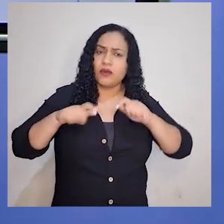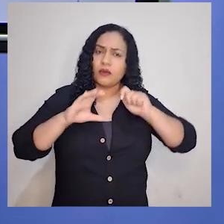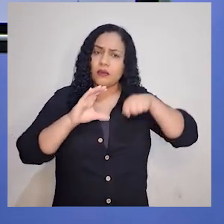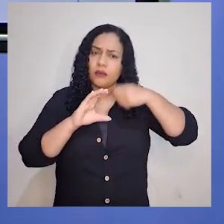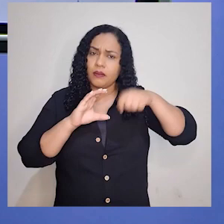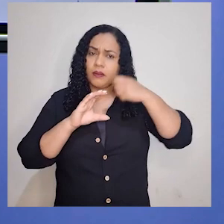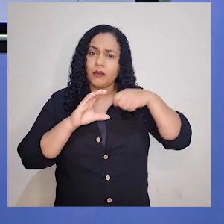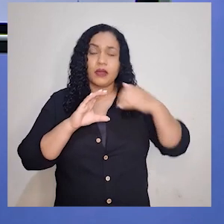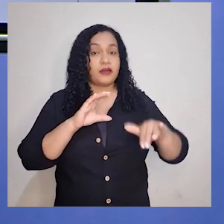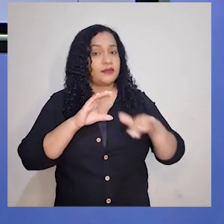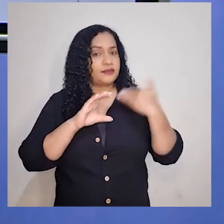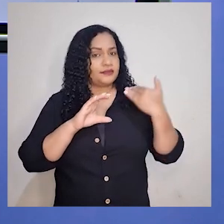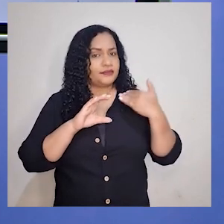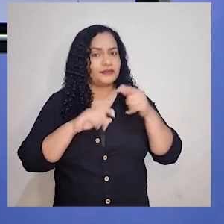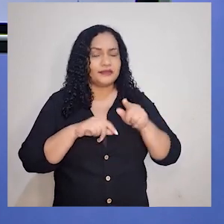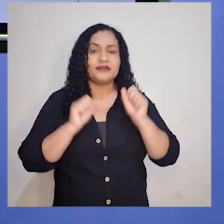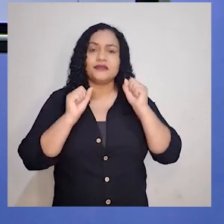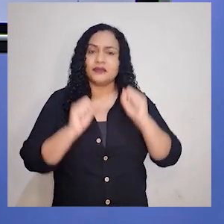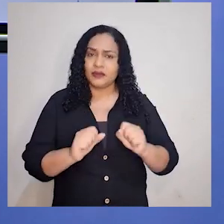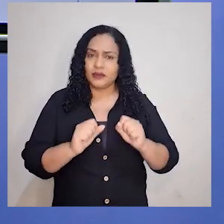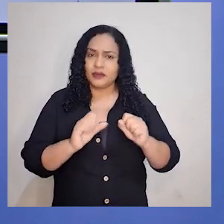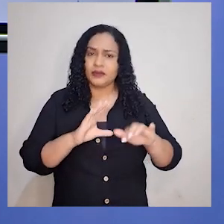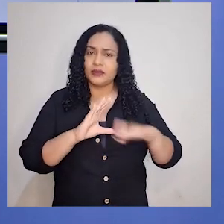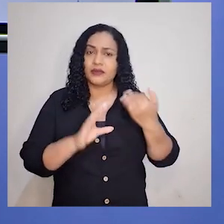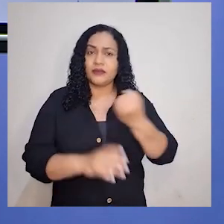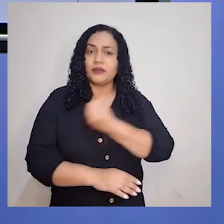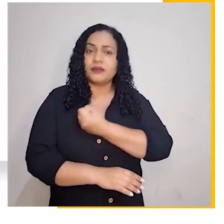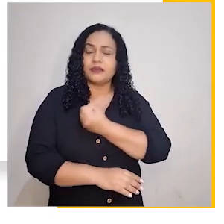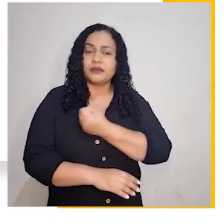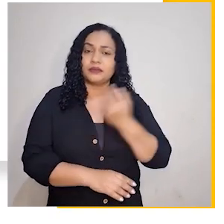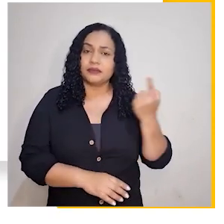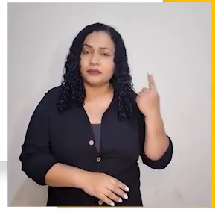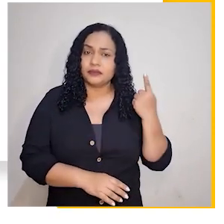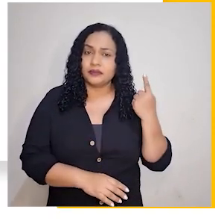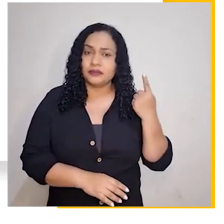pode fotografar, gravar vídeo e enviar para a gente. Você